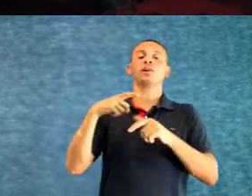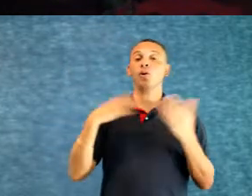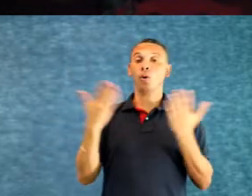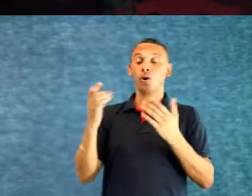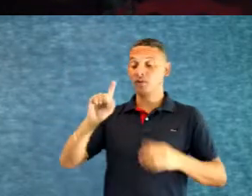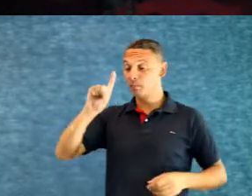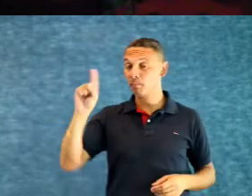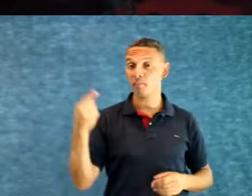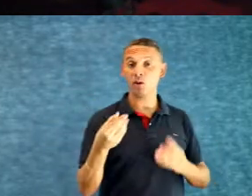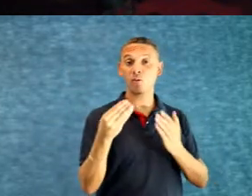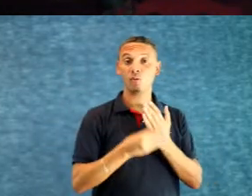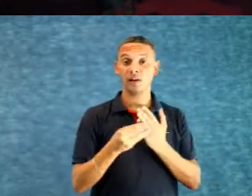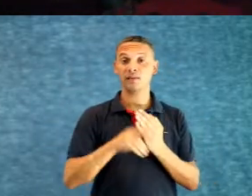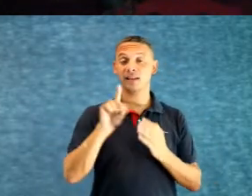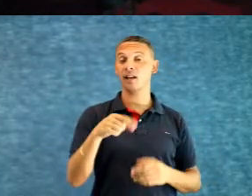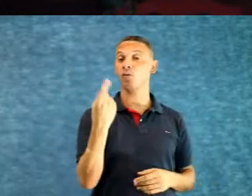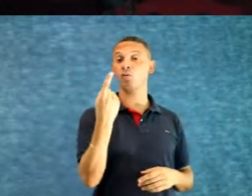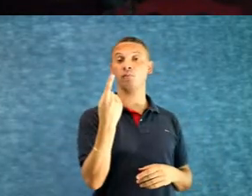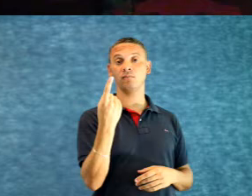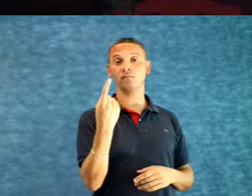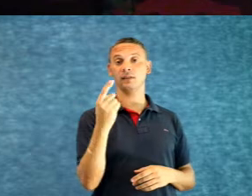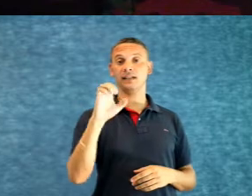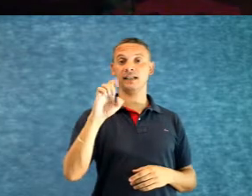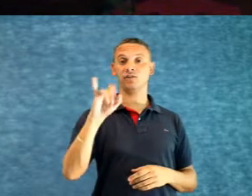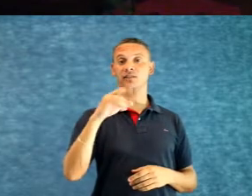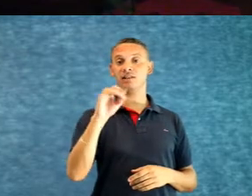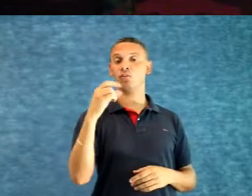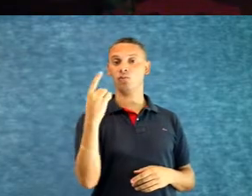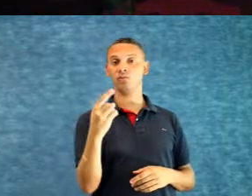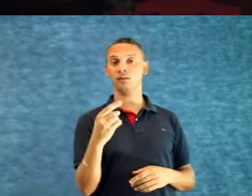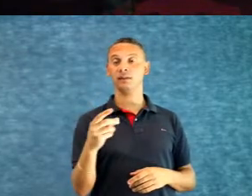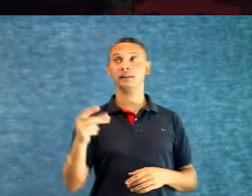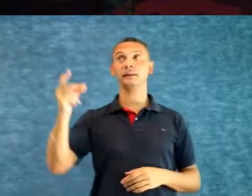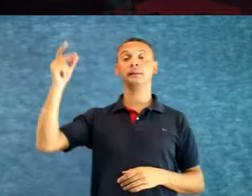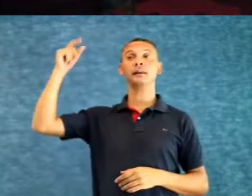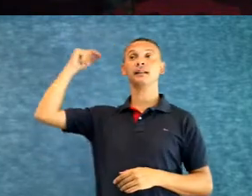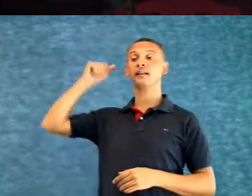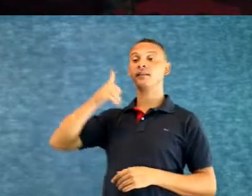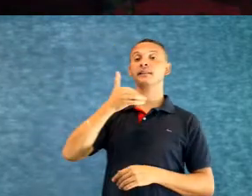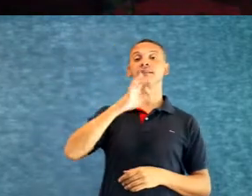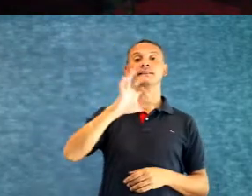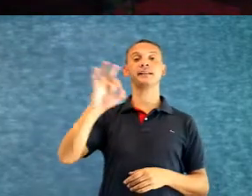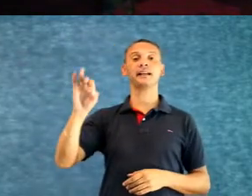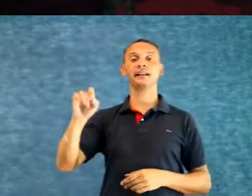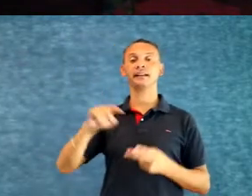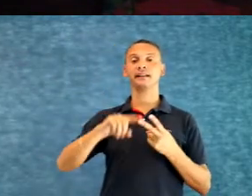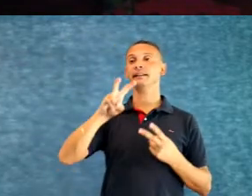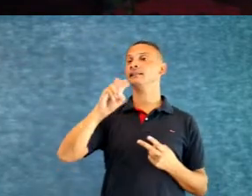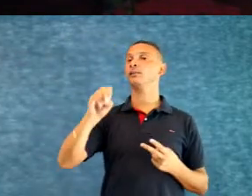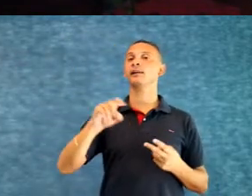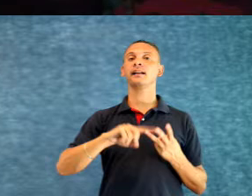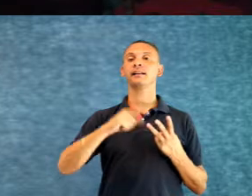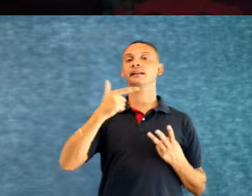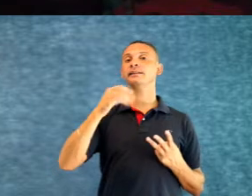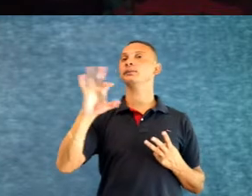1. Fui catando e encontrei 13, quando eu terminei. Depois da tese pronta, encontrei mais 14, falta 1,